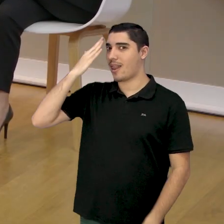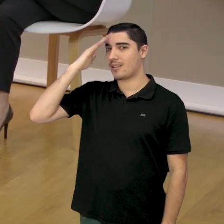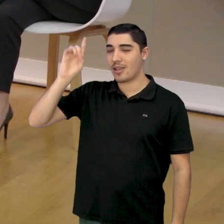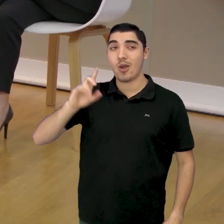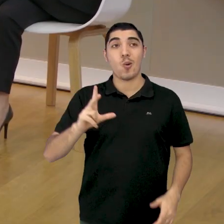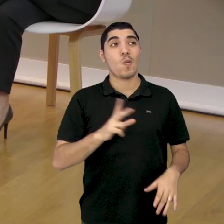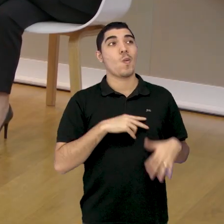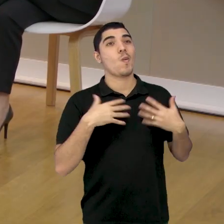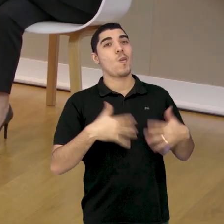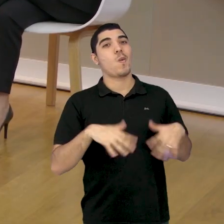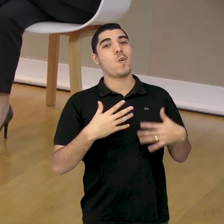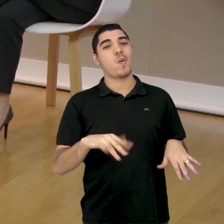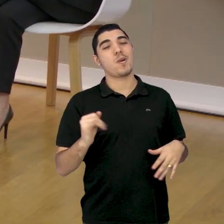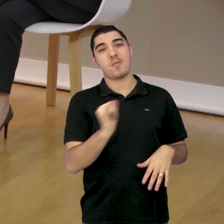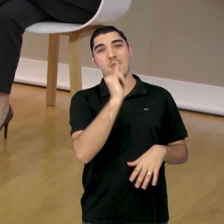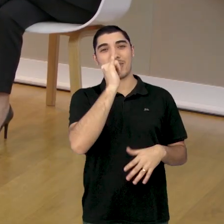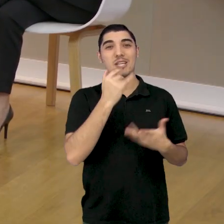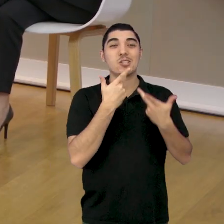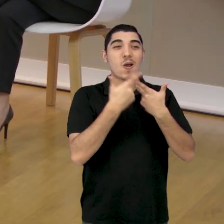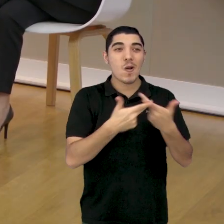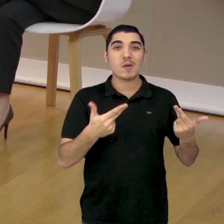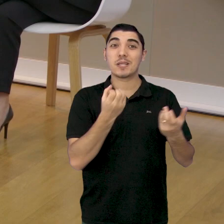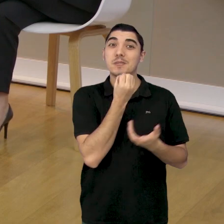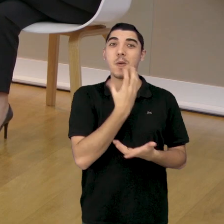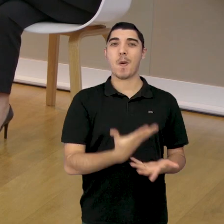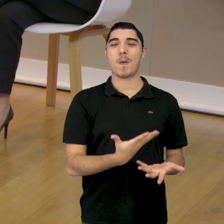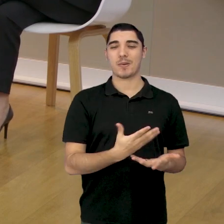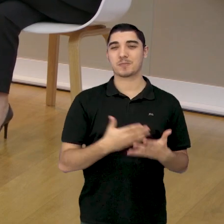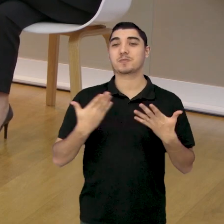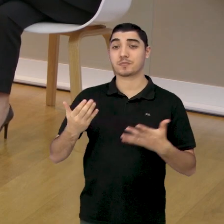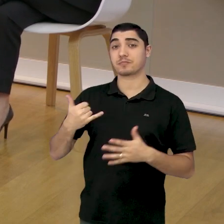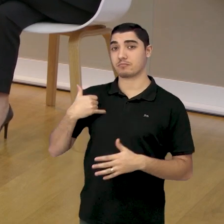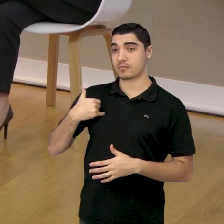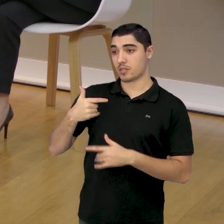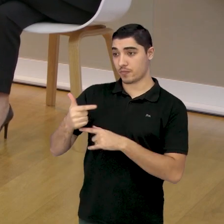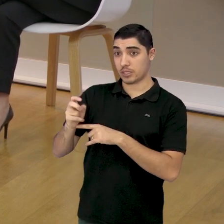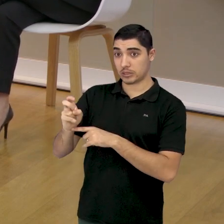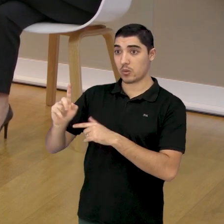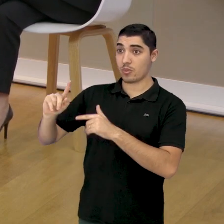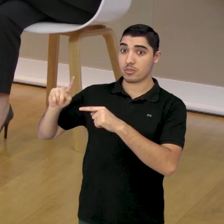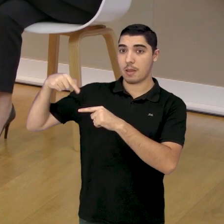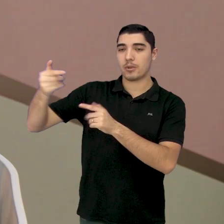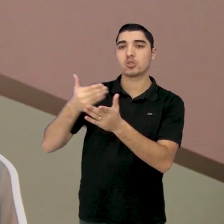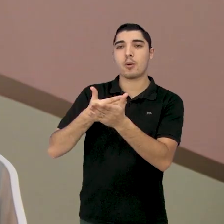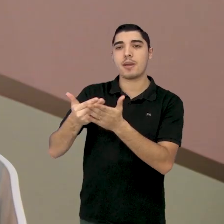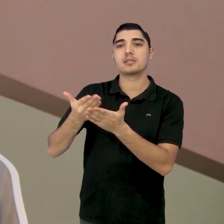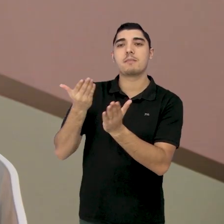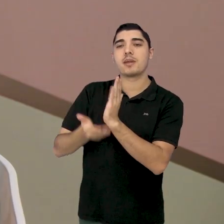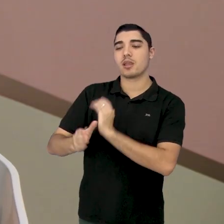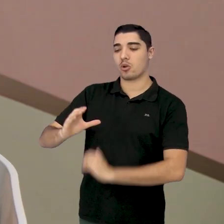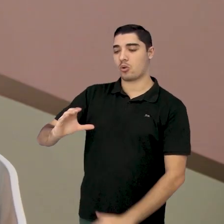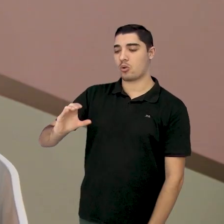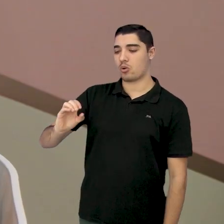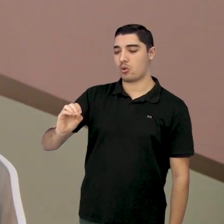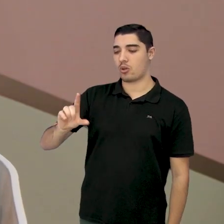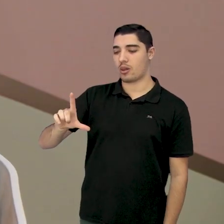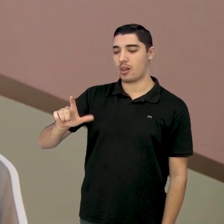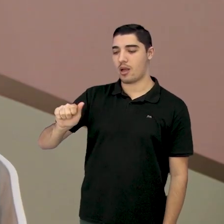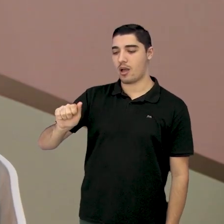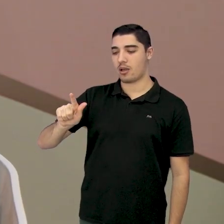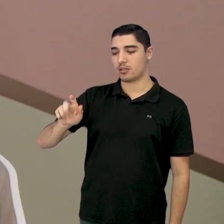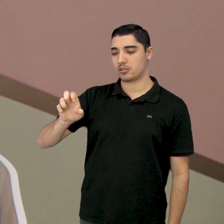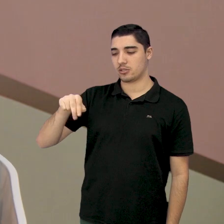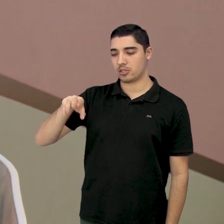Hoje, só notícias boas nesse programa hoje. A partir dos 25 anos de idade, a gente vai tendo uma perda de colágeno, que é